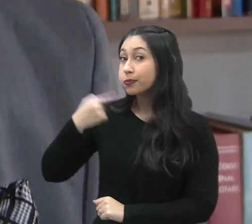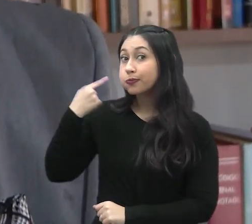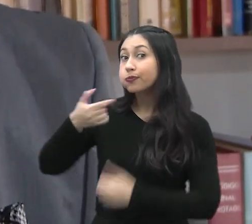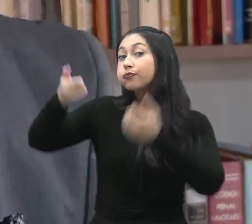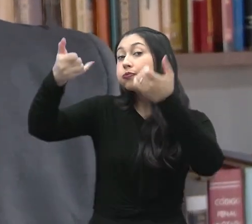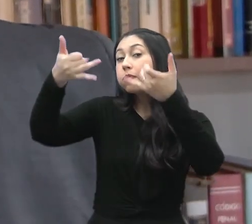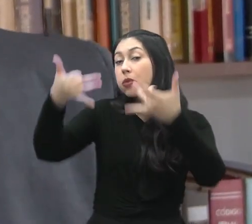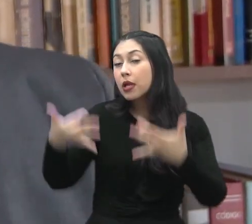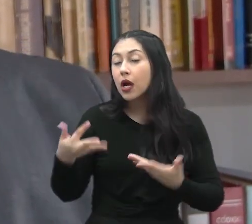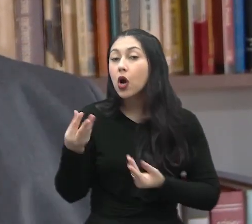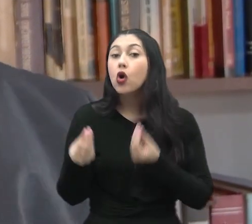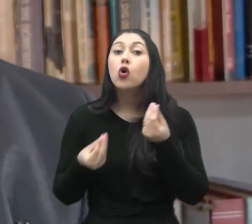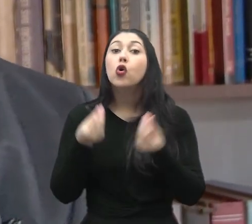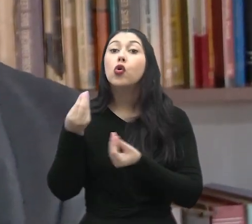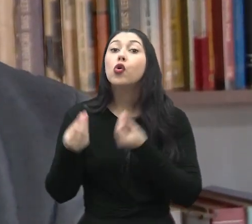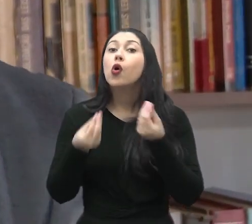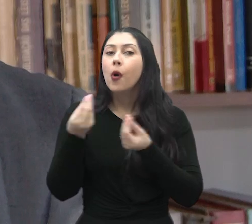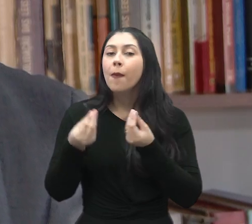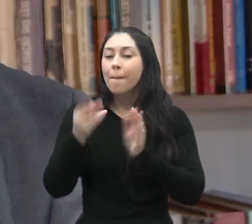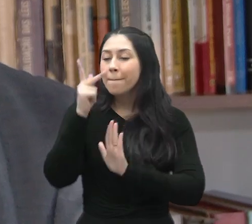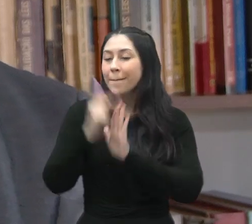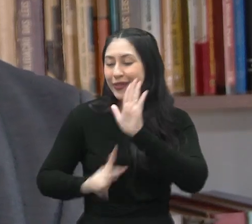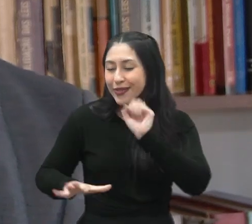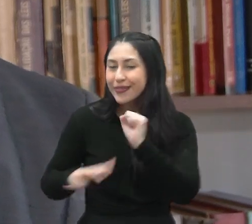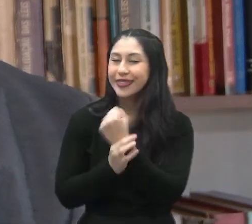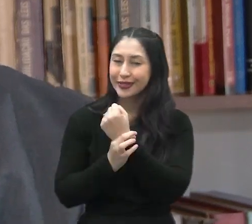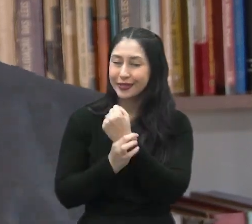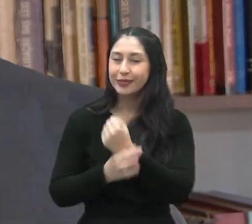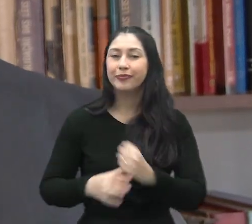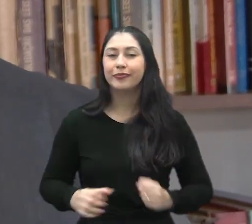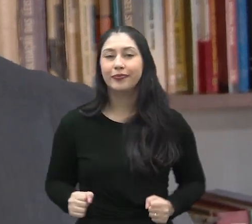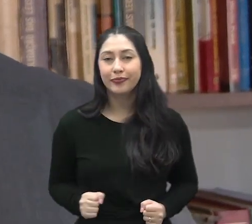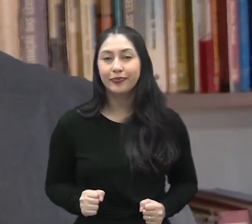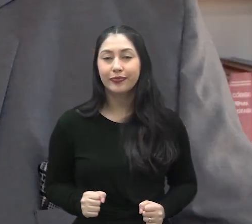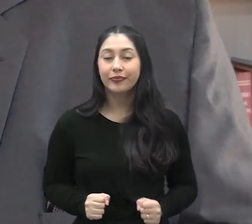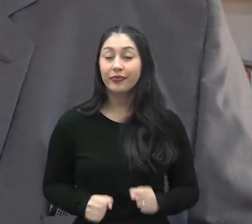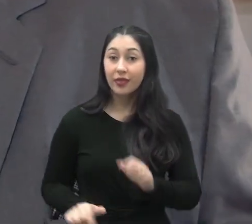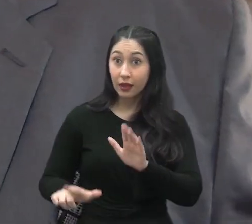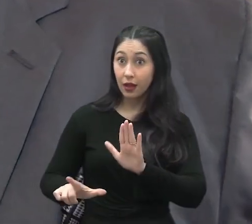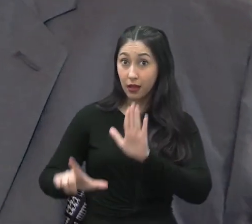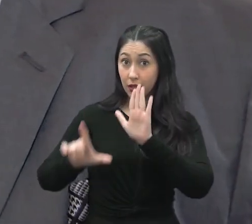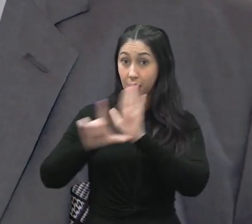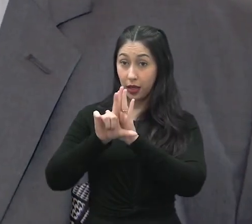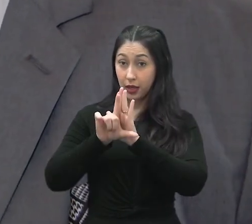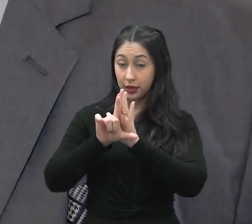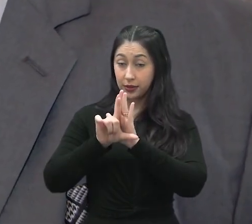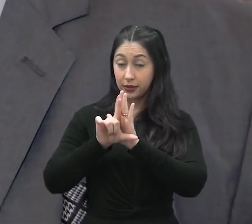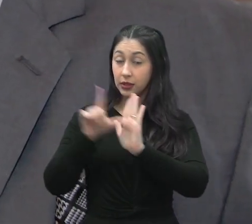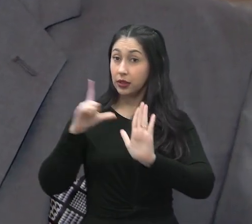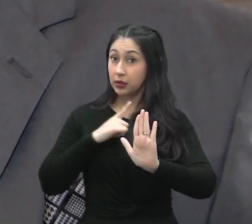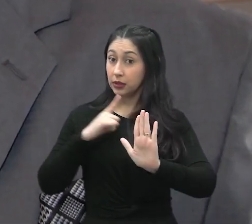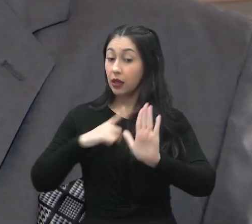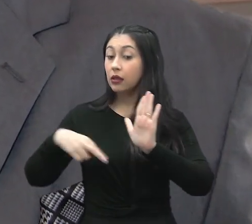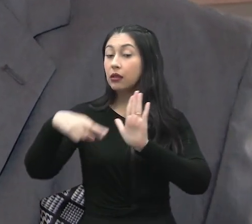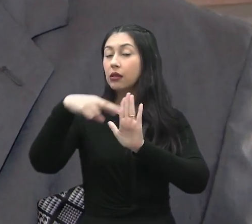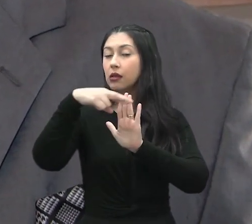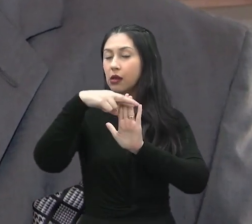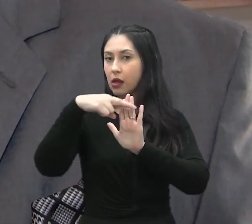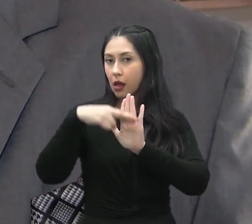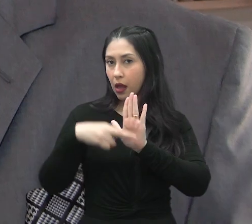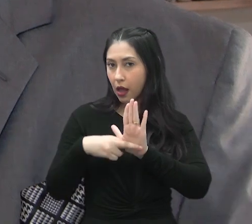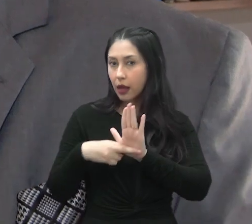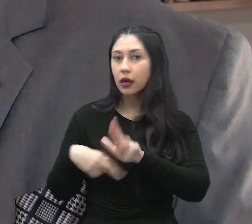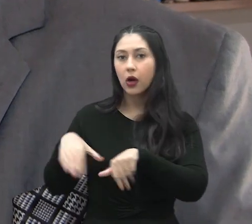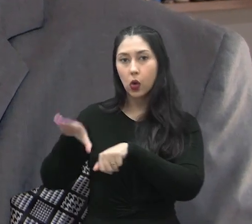os limites que garantem a validade e a segurança dos projetos de lei. A legislação ela tem os seus